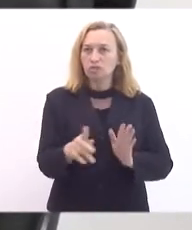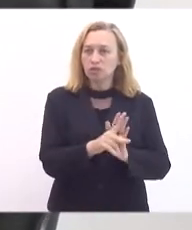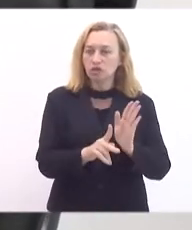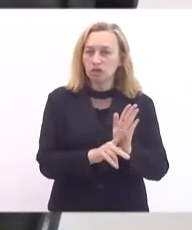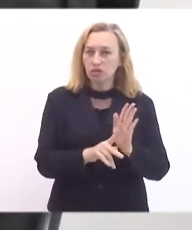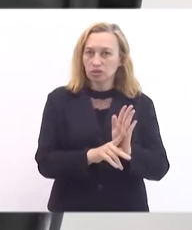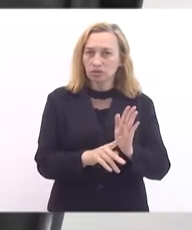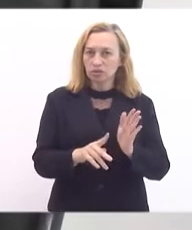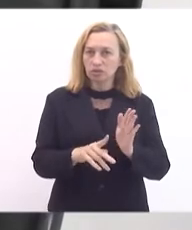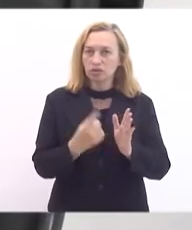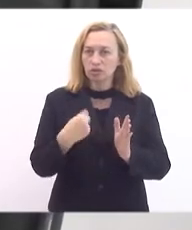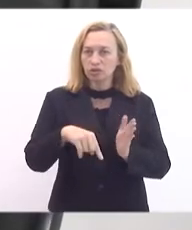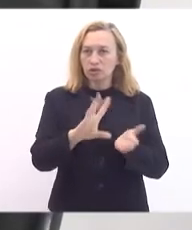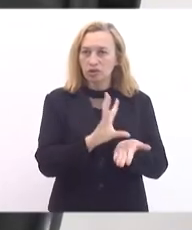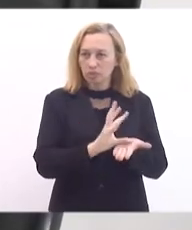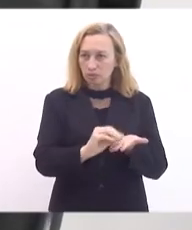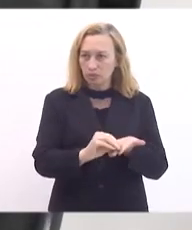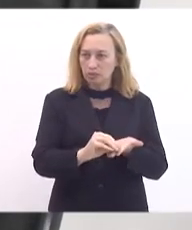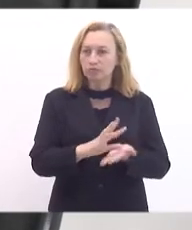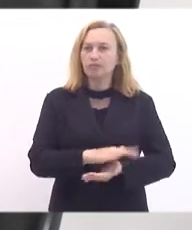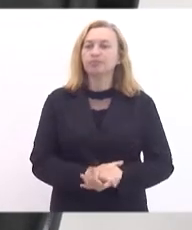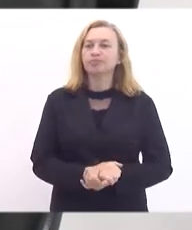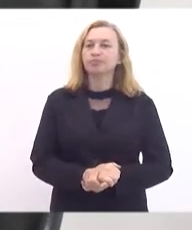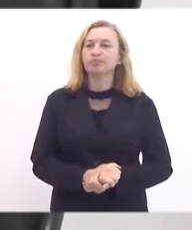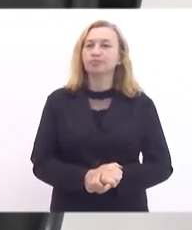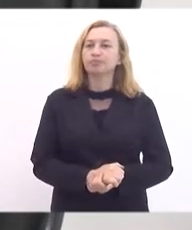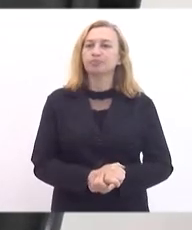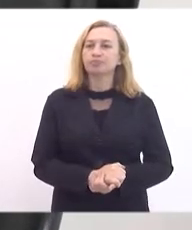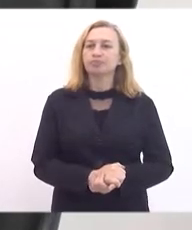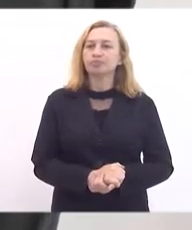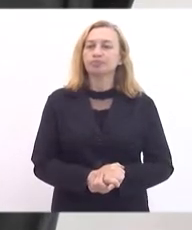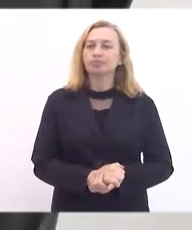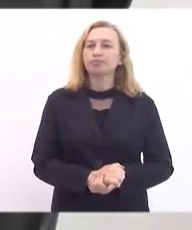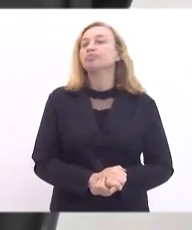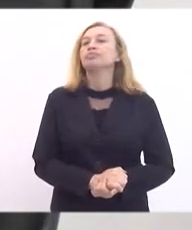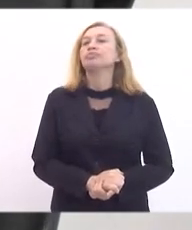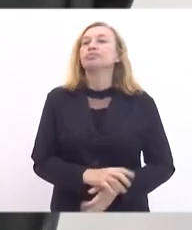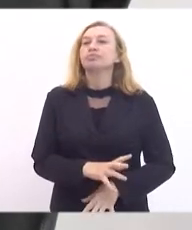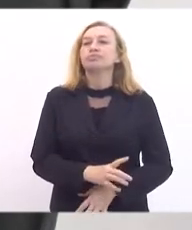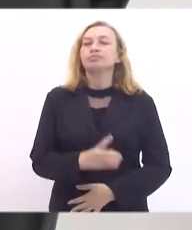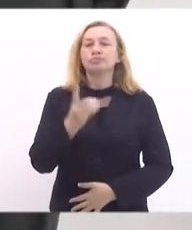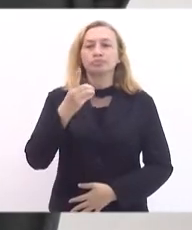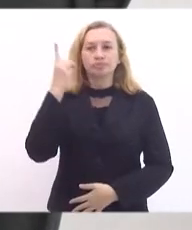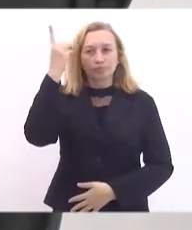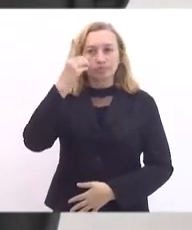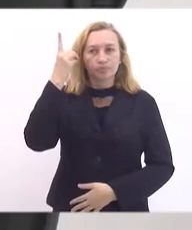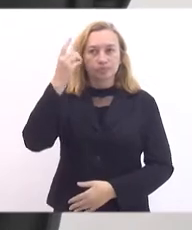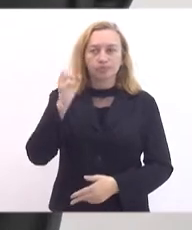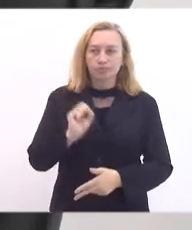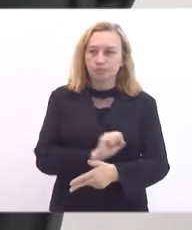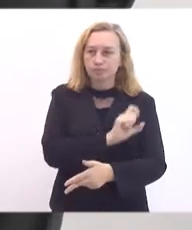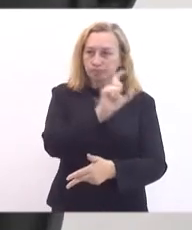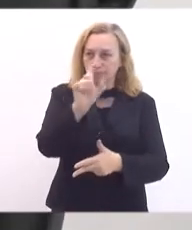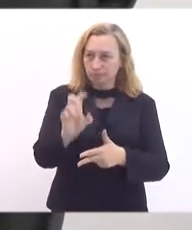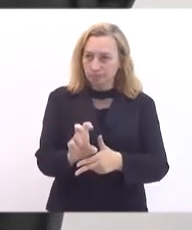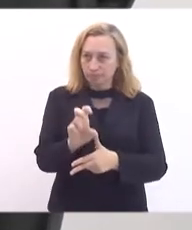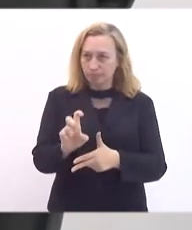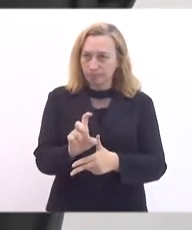alta os parlamentares O Poder Executivo são